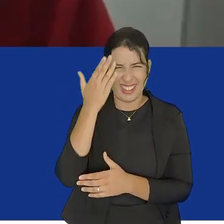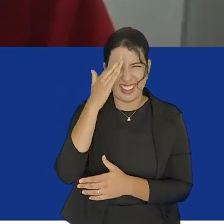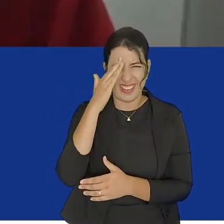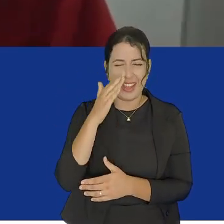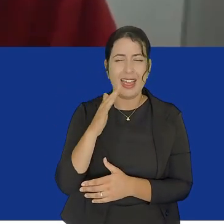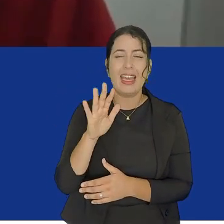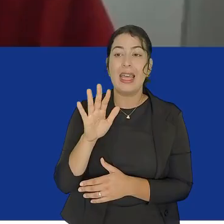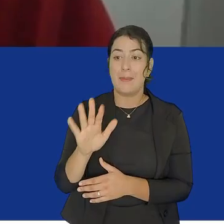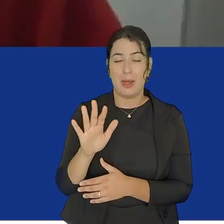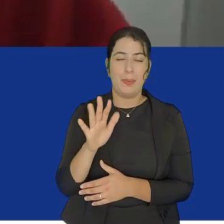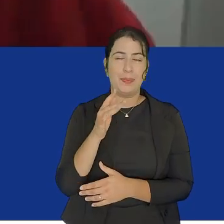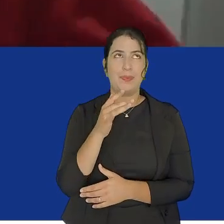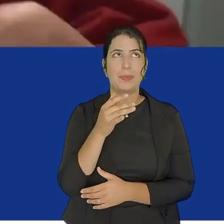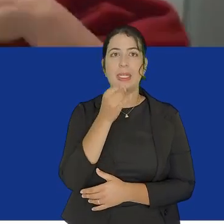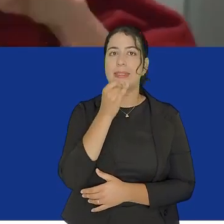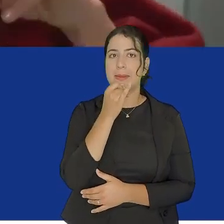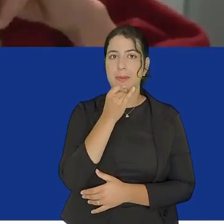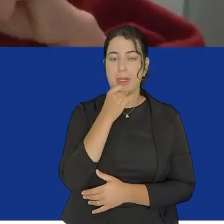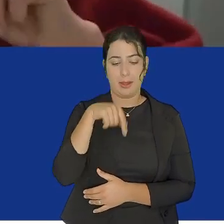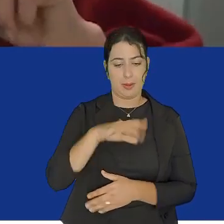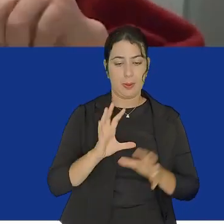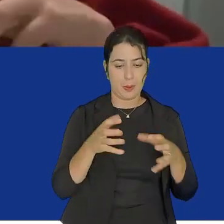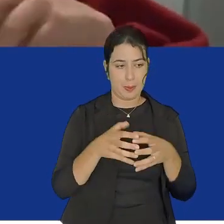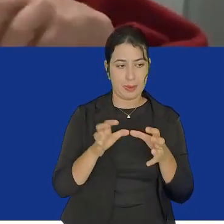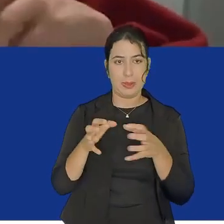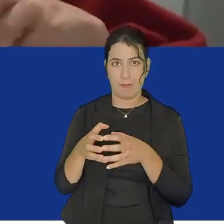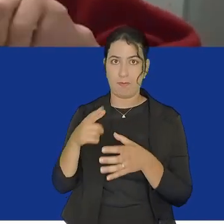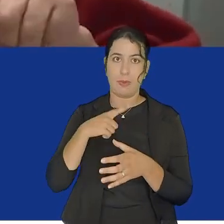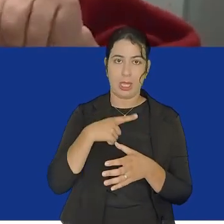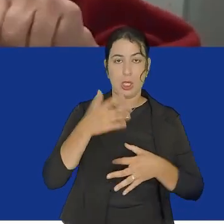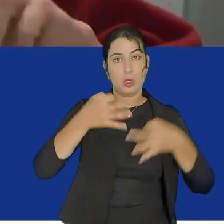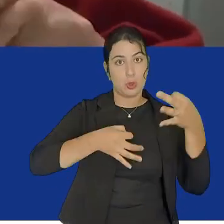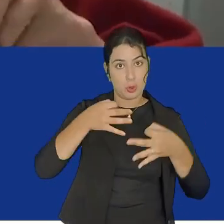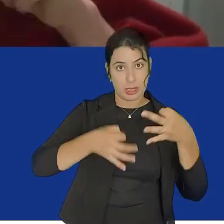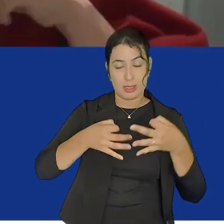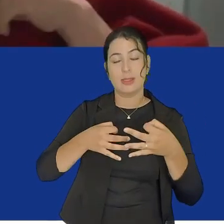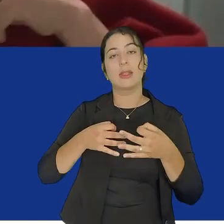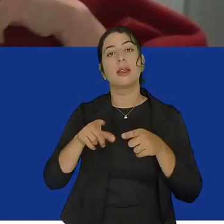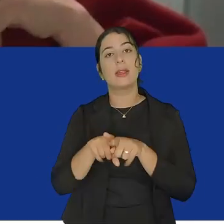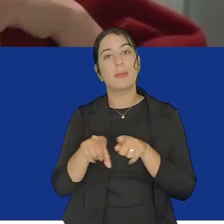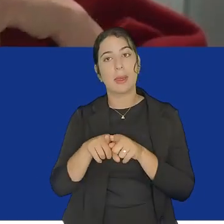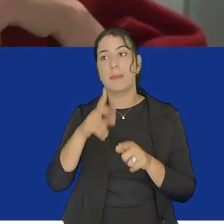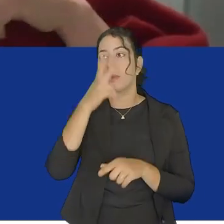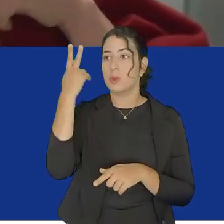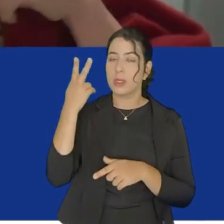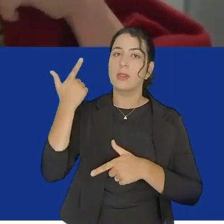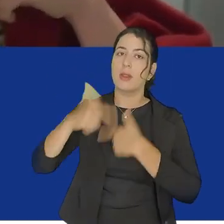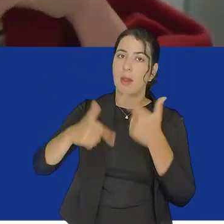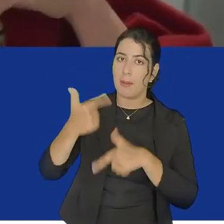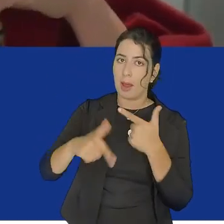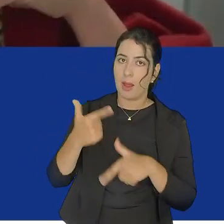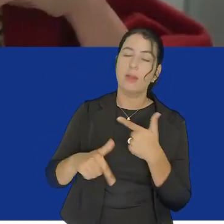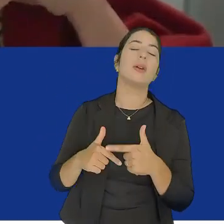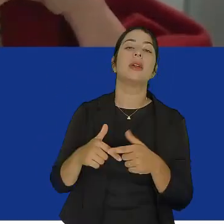está, a comissão aqui de assédio, né, ela é composta por juízes e servidores, servidoras, terceirizados e estagiários. Para a gente fazer